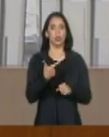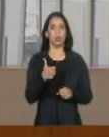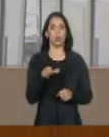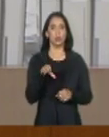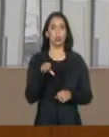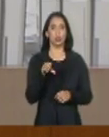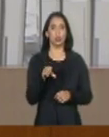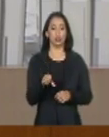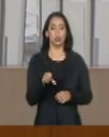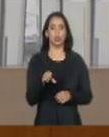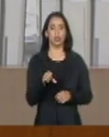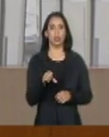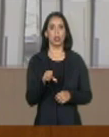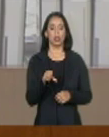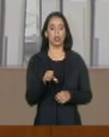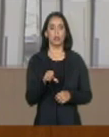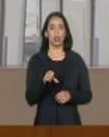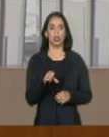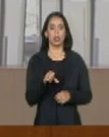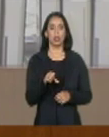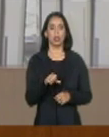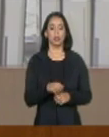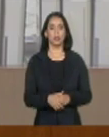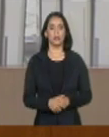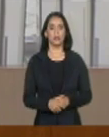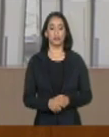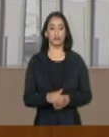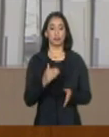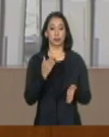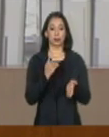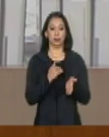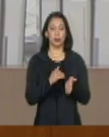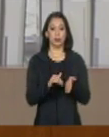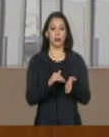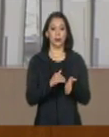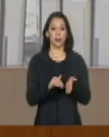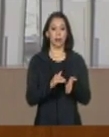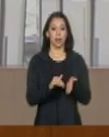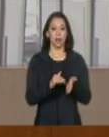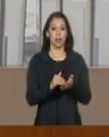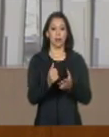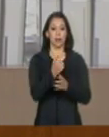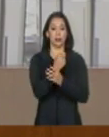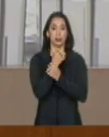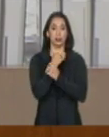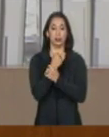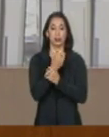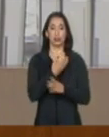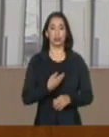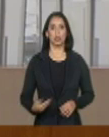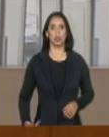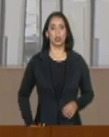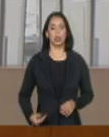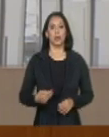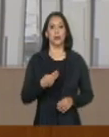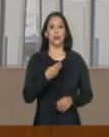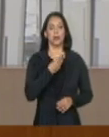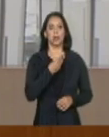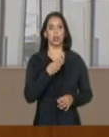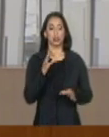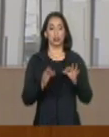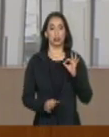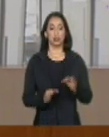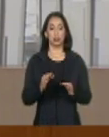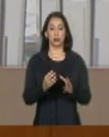2019, segundo a Secretaria de Segurança Pública do Ministério da Justiça e Segurança Pública,